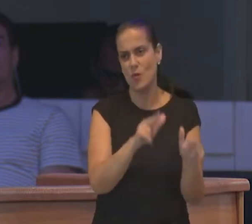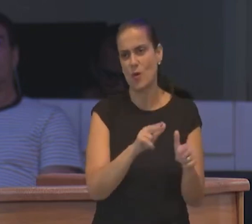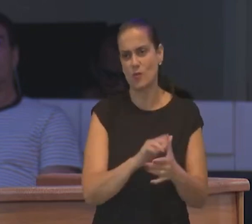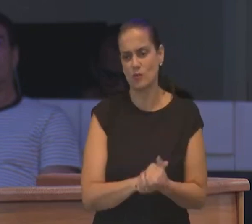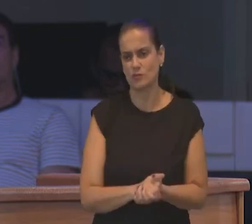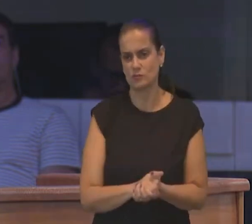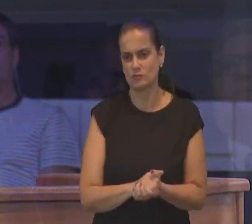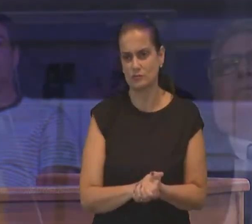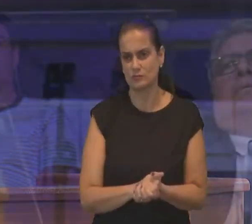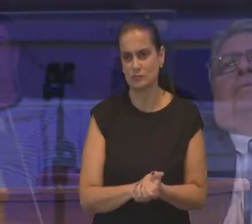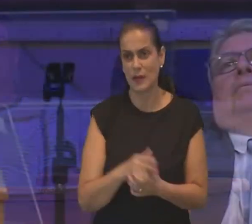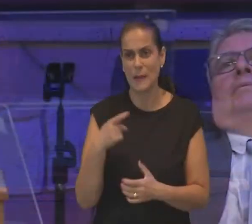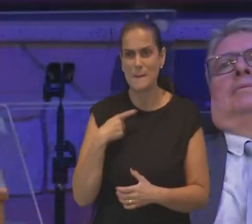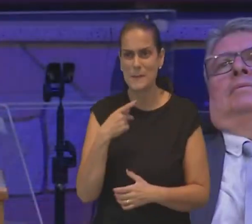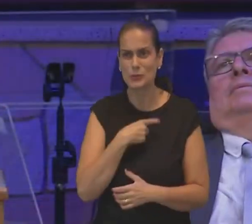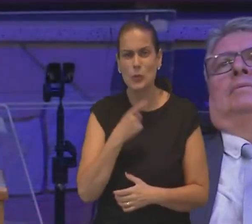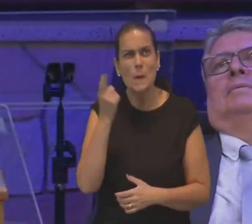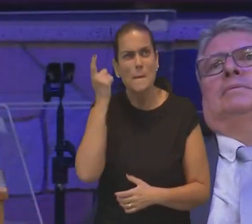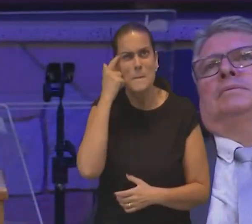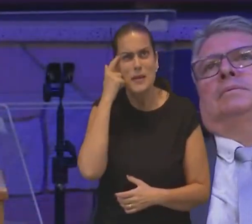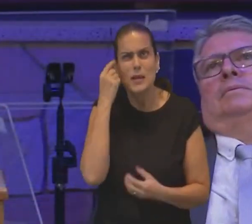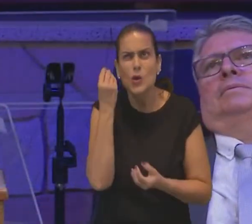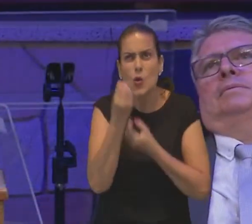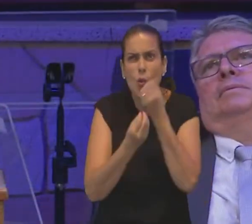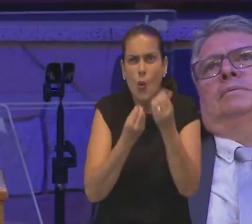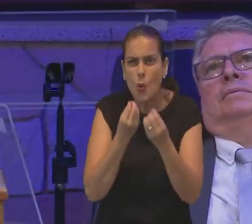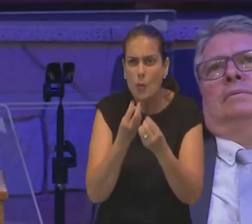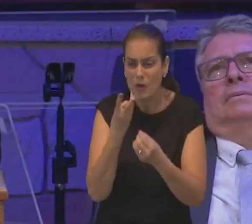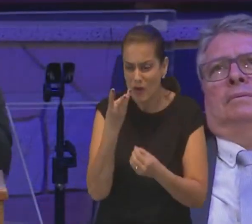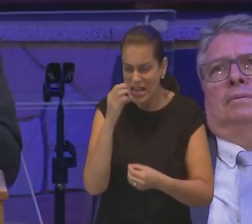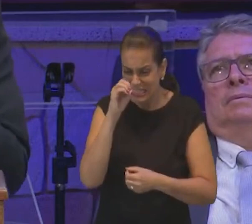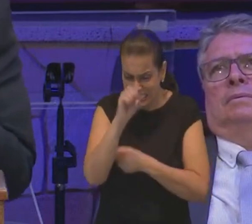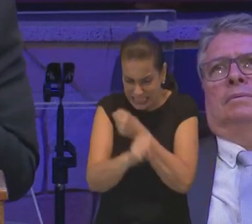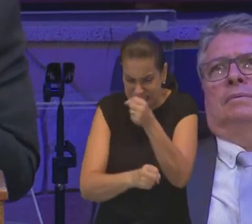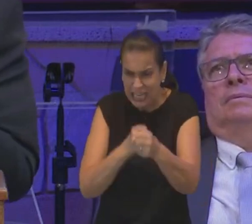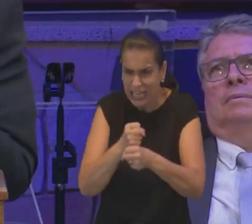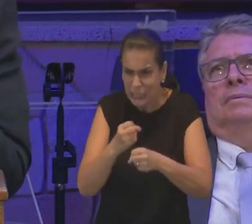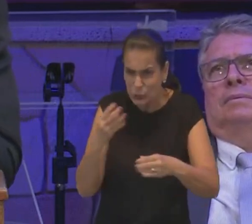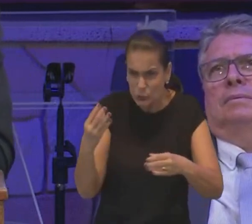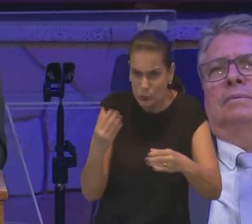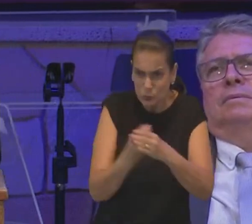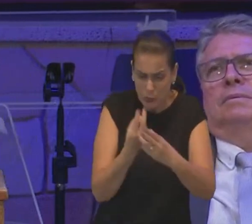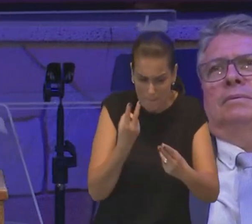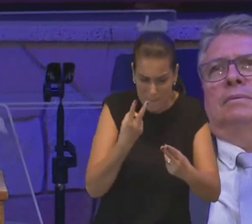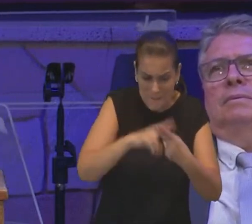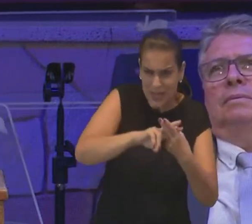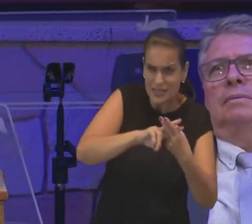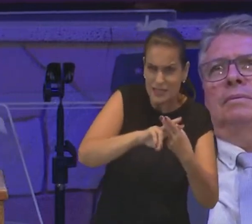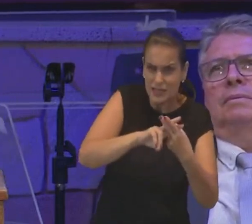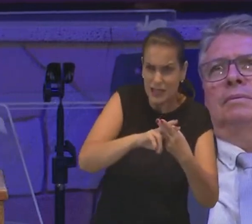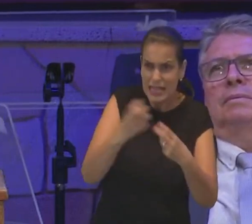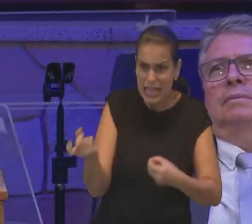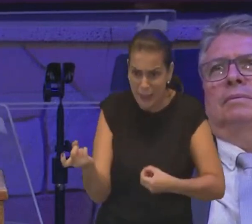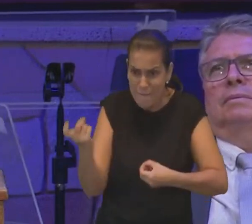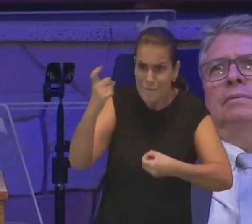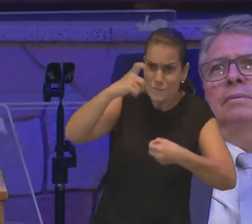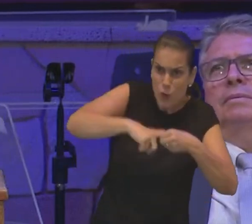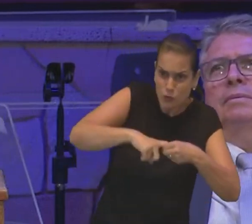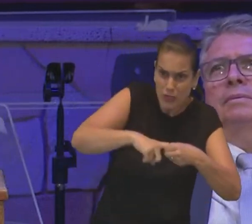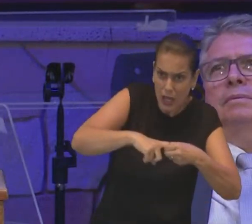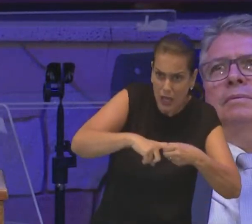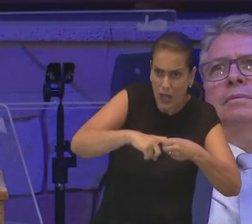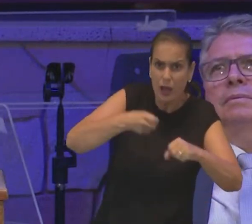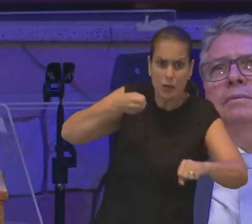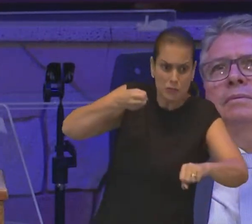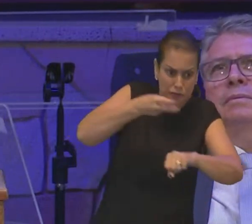Pastor, pense um pouco, como é que a pessoa passa 30 anos dentro de um presídio e quer voltar para onde? Para dentro de um